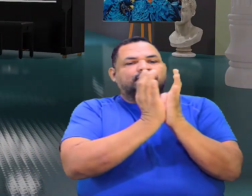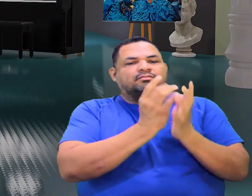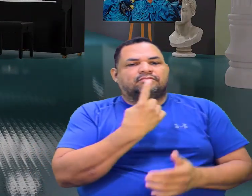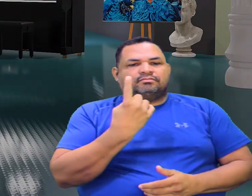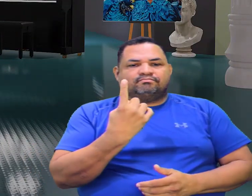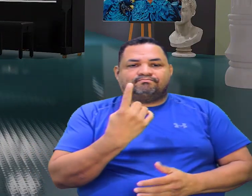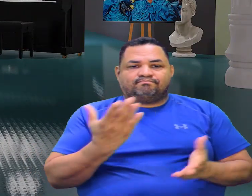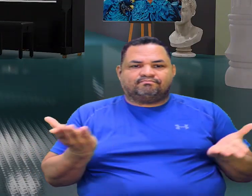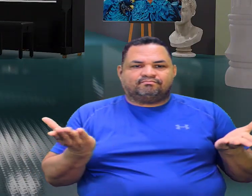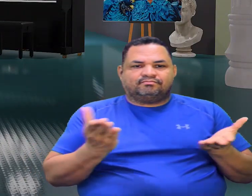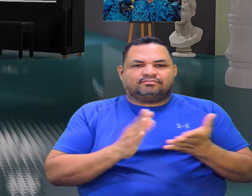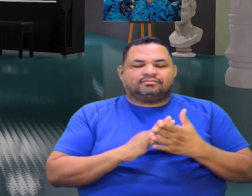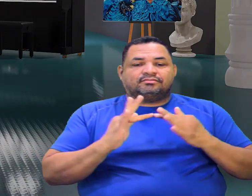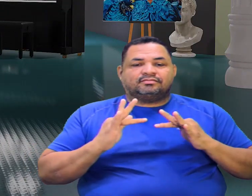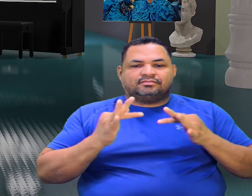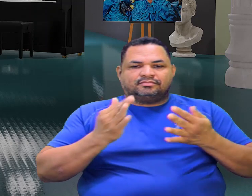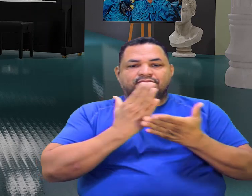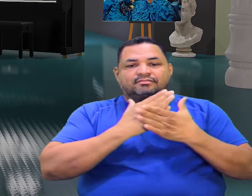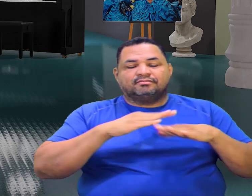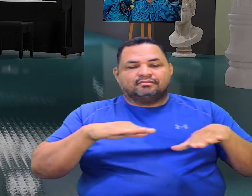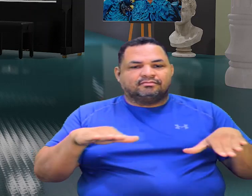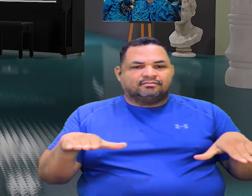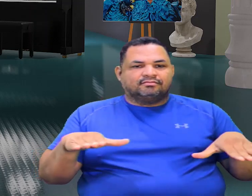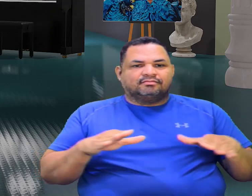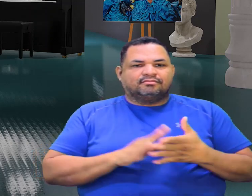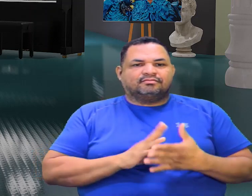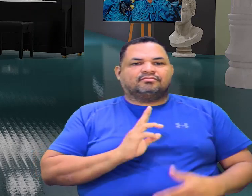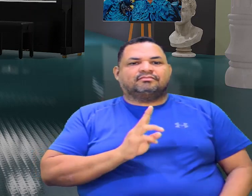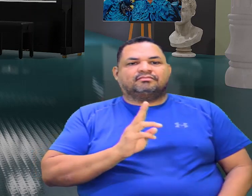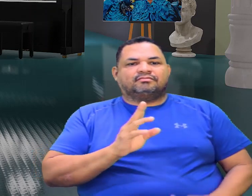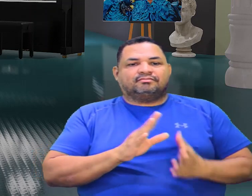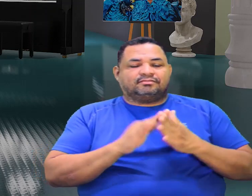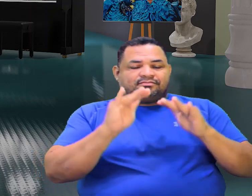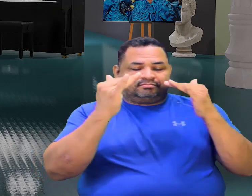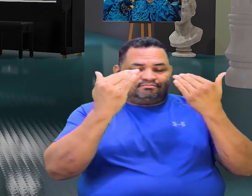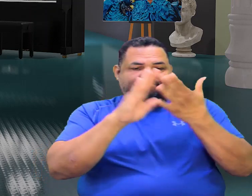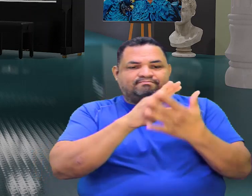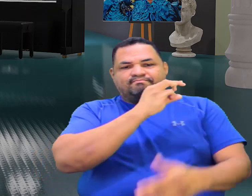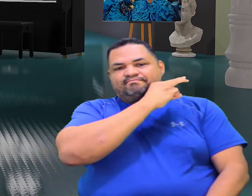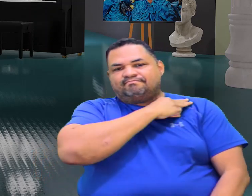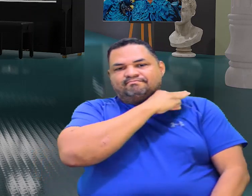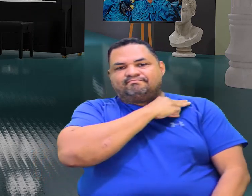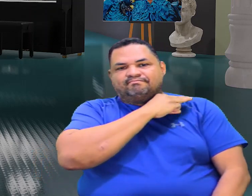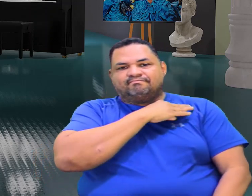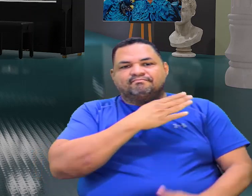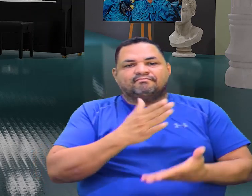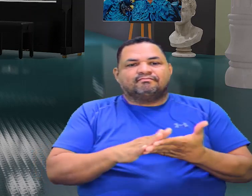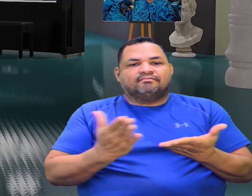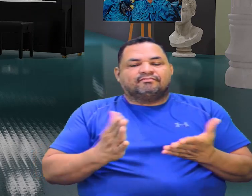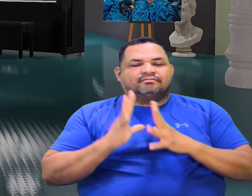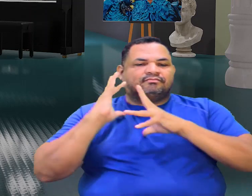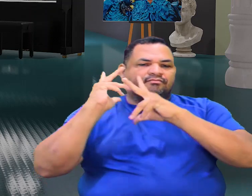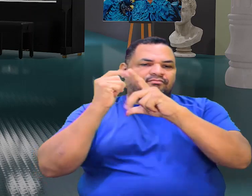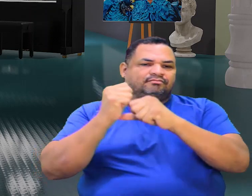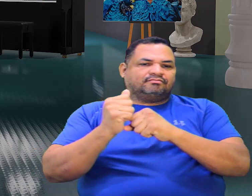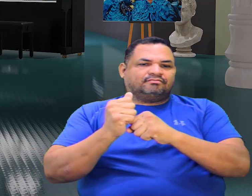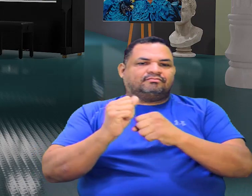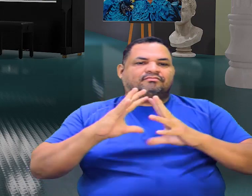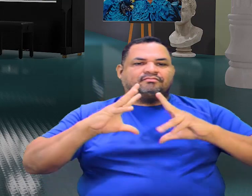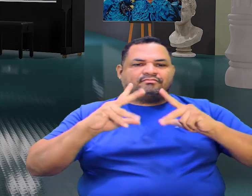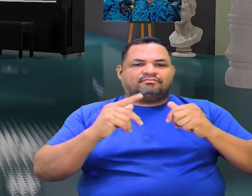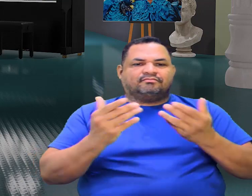um que está chegando ao seu final vou de novo atenção terceiro ano é a revisão